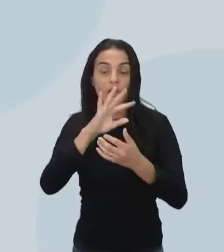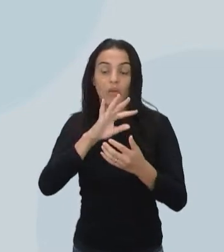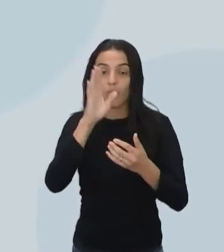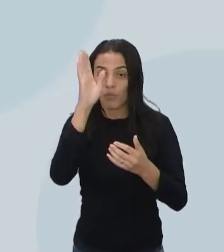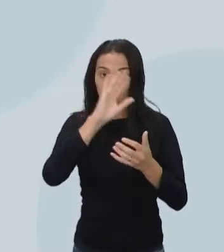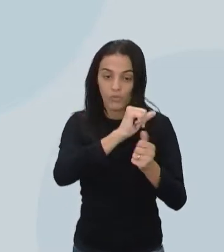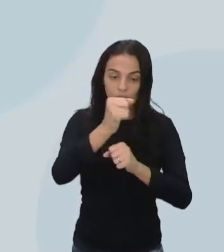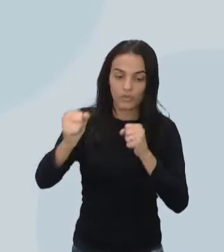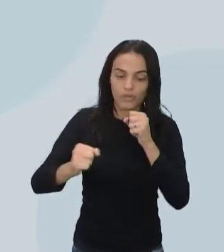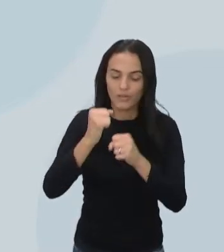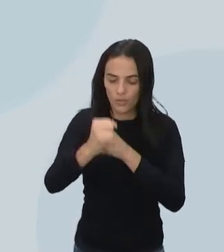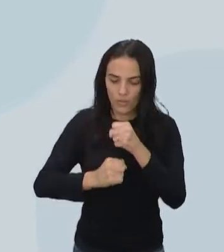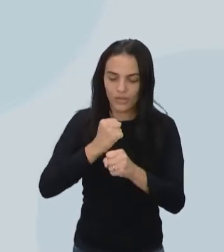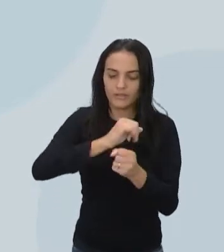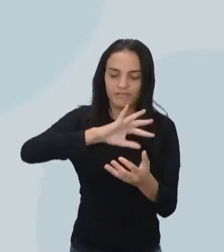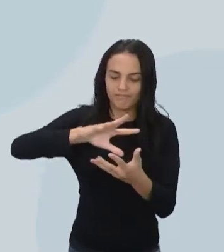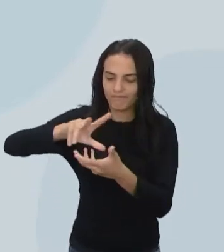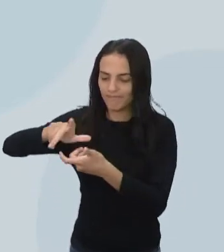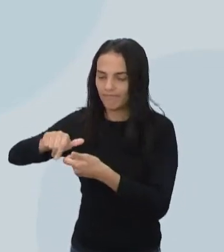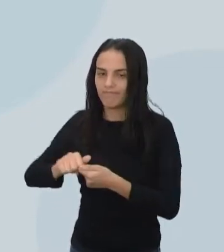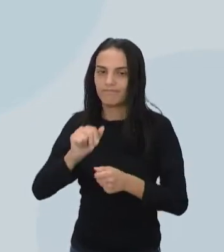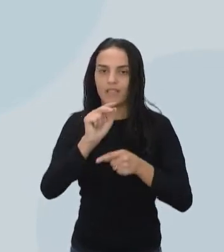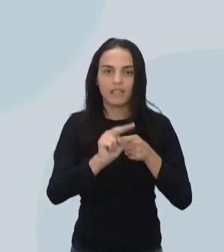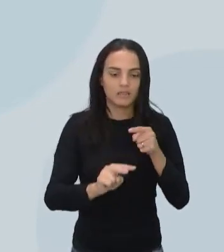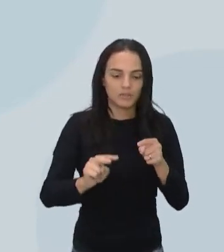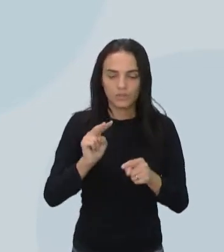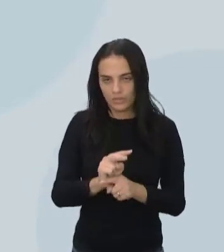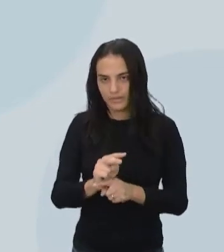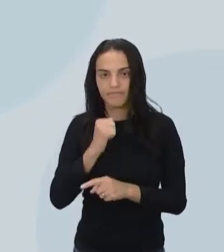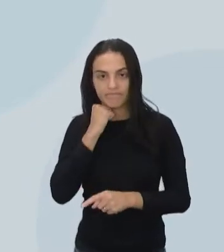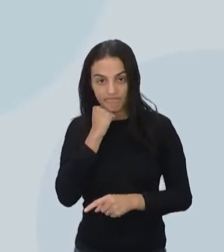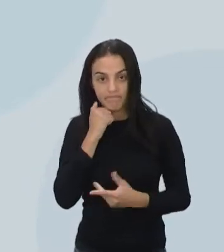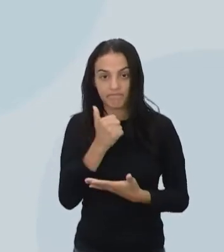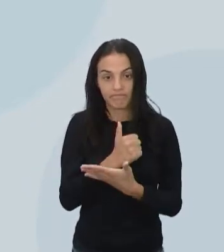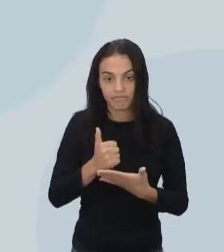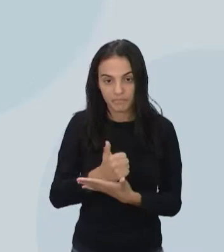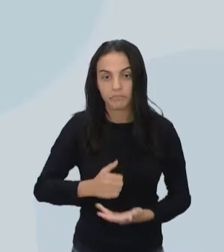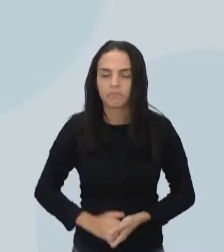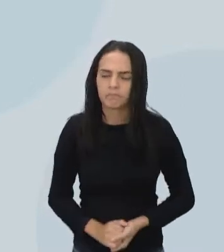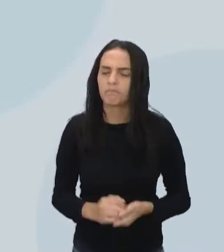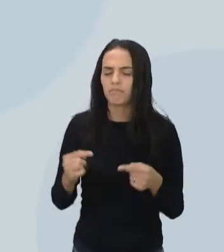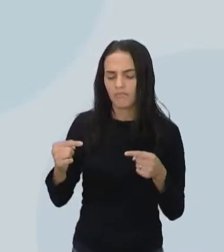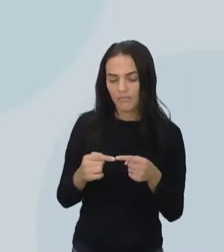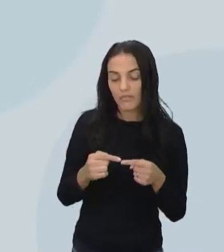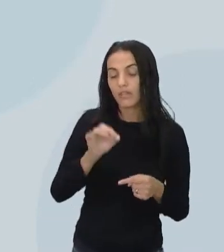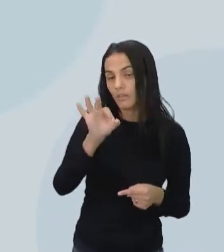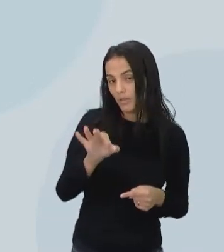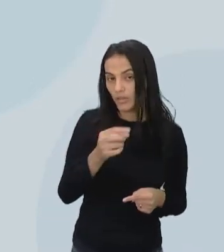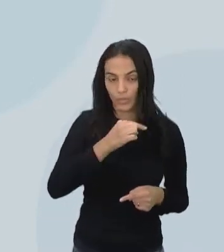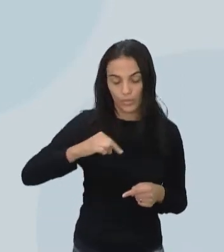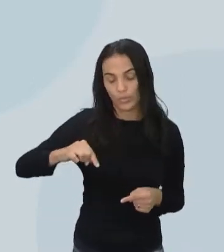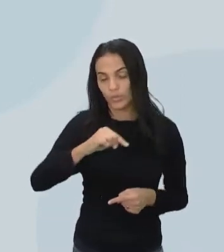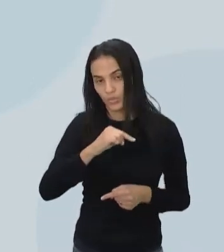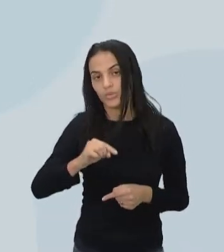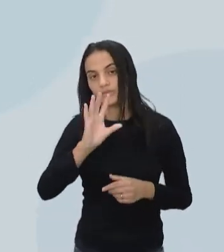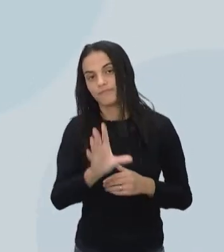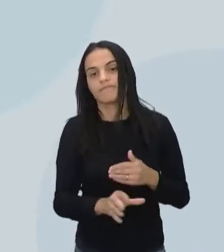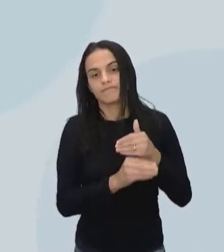para o desenvolvimento sustentável, muito convergente com o nosso